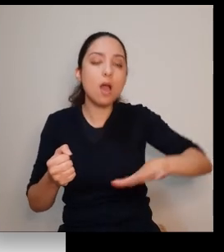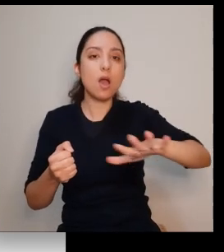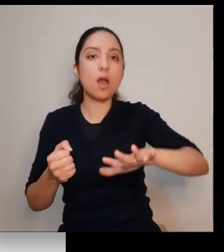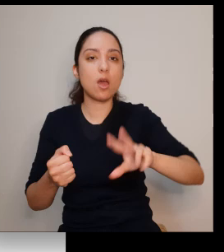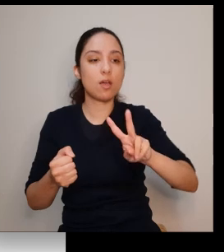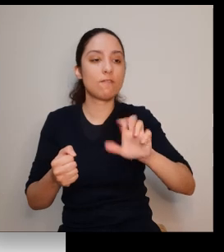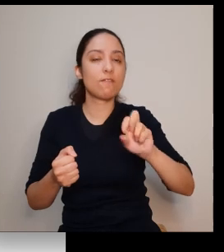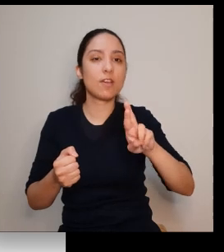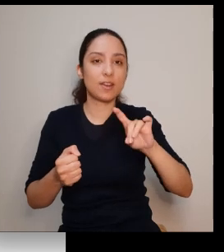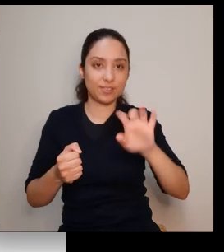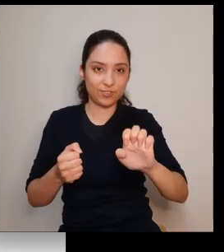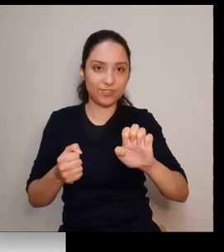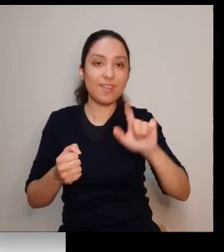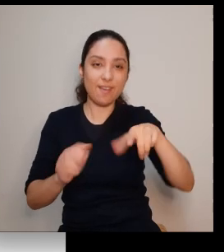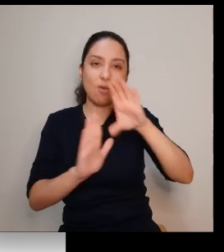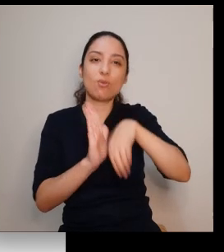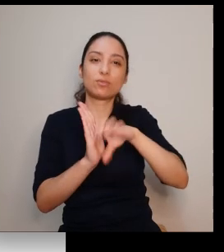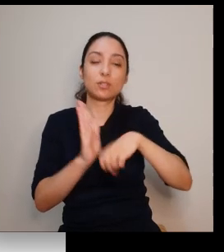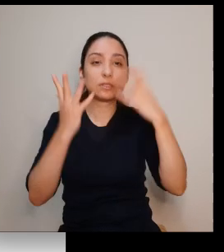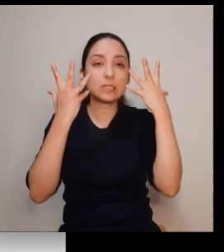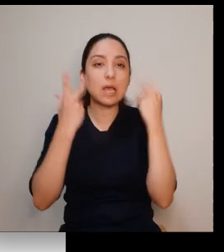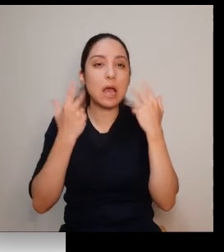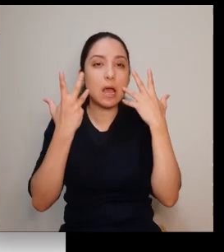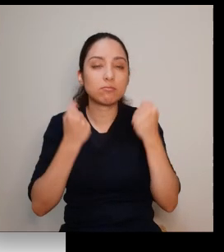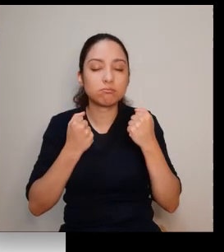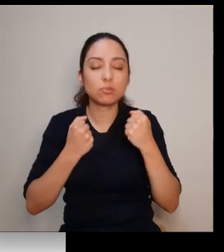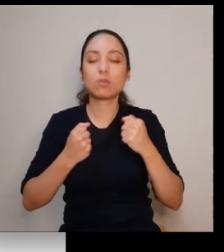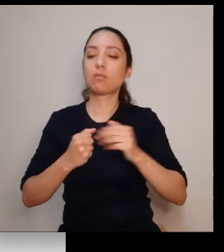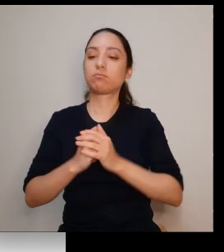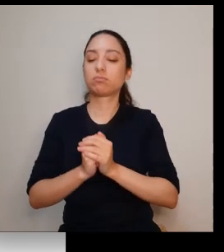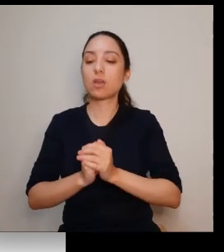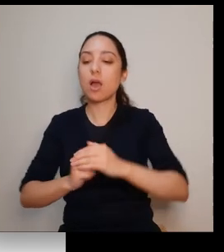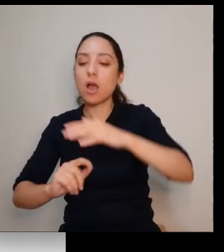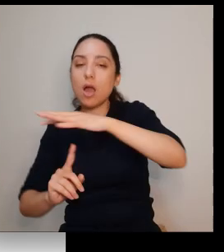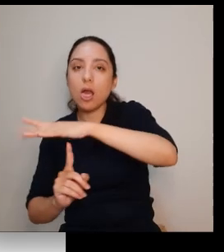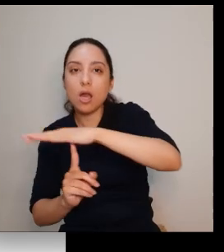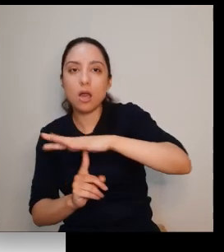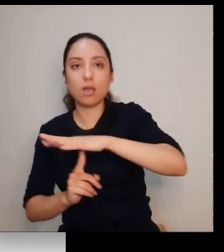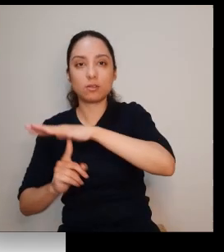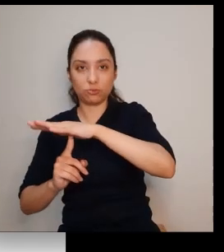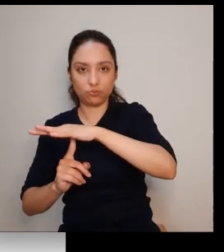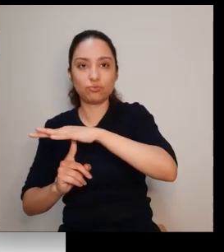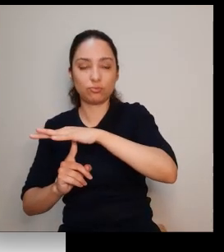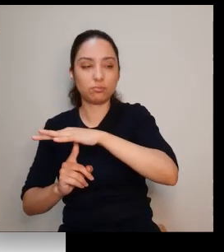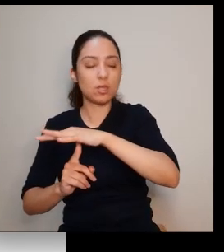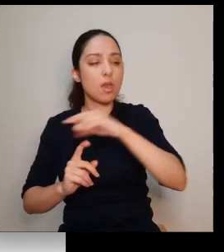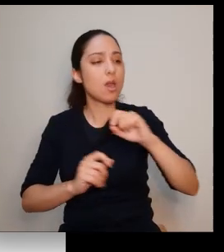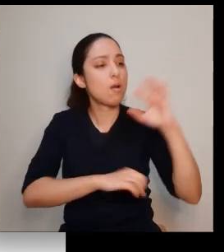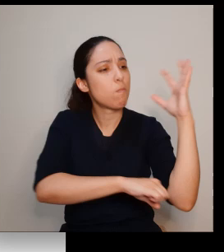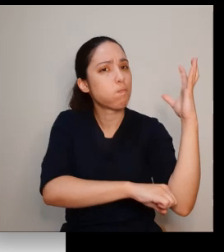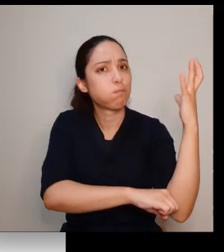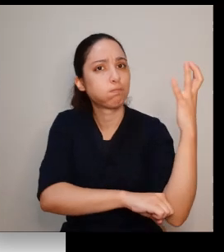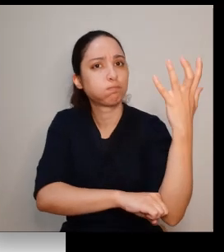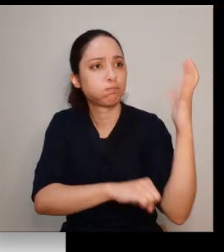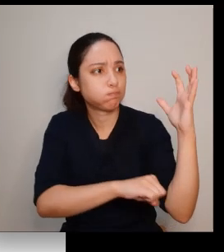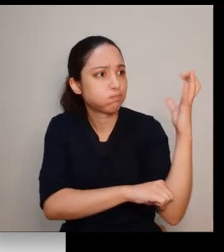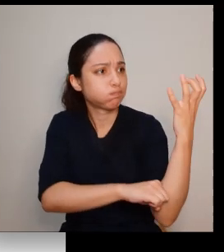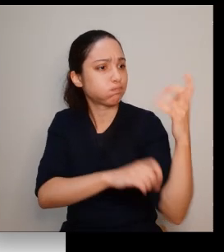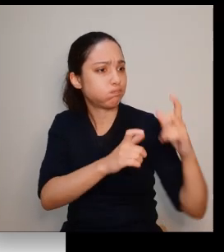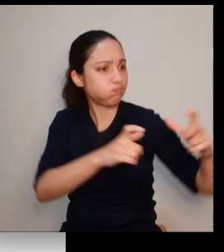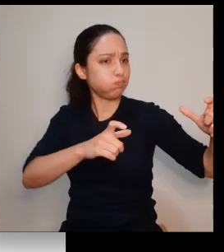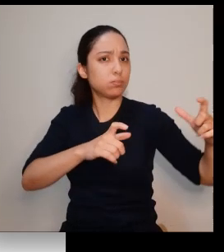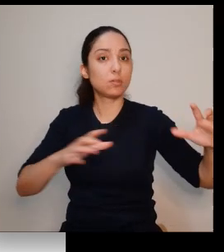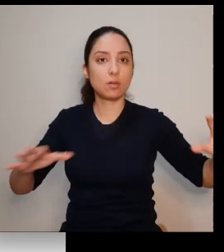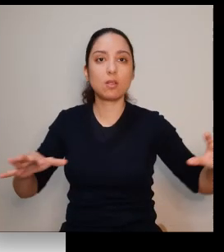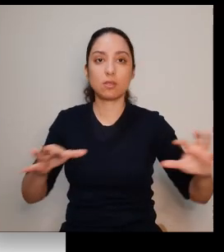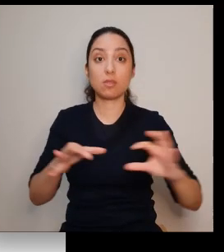ao planejamento de sistemas interconectados de áreas naturais com múltiplas funções, levando em conta várias escalas,